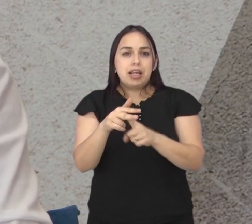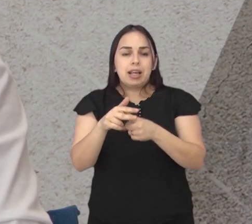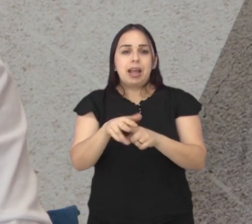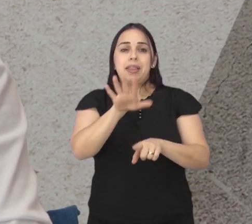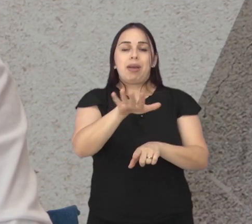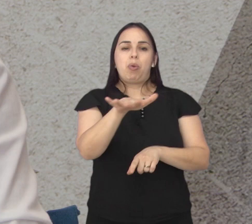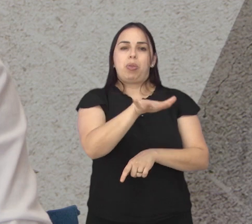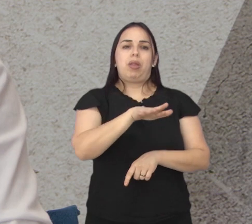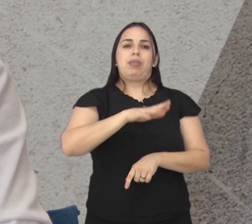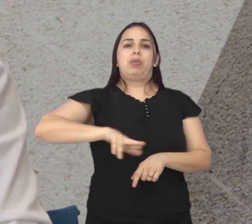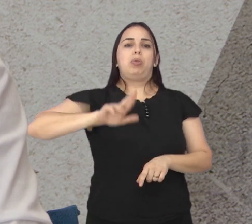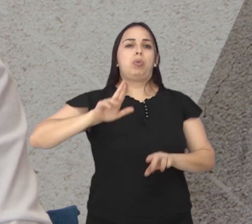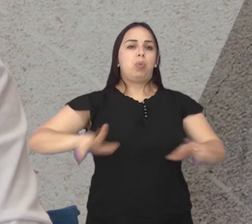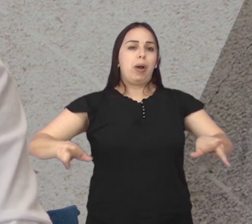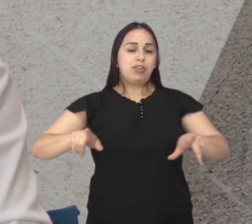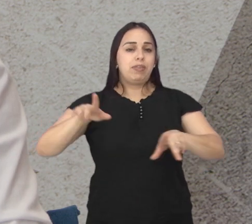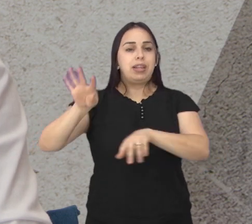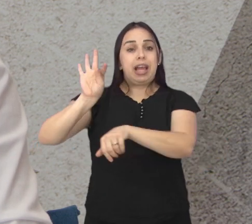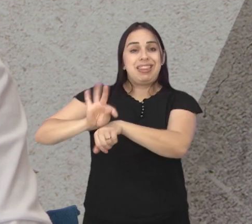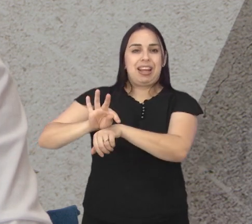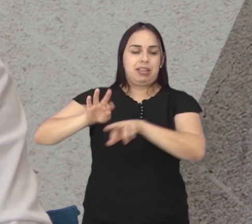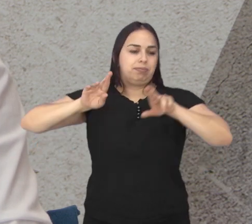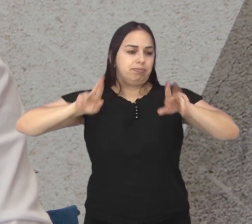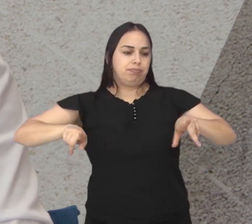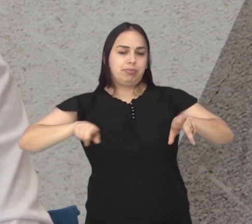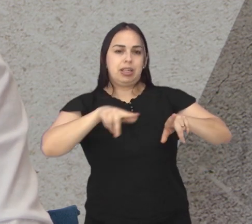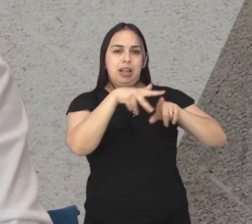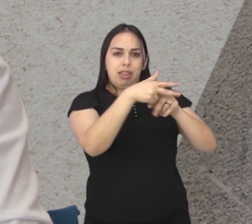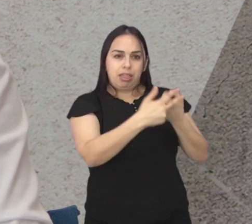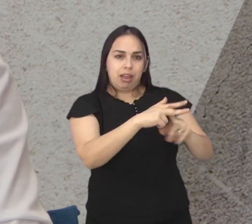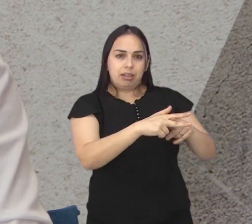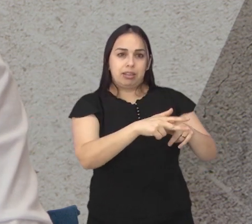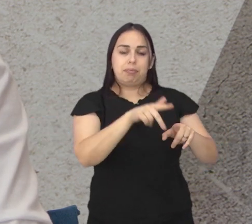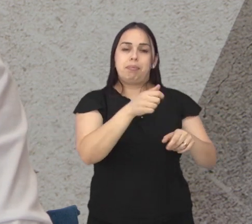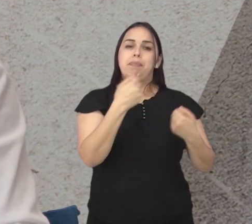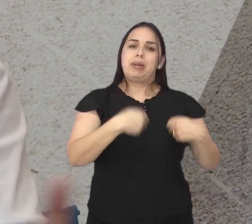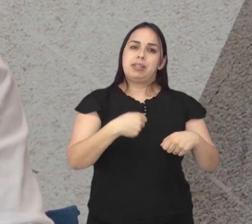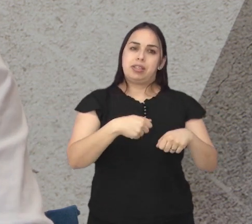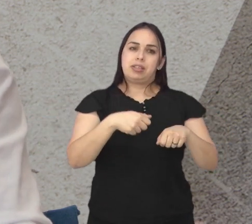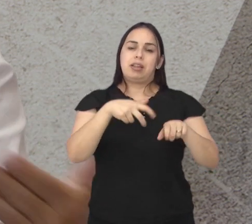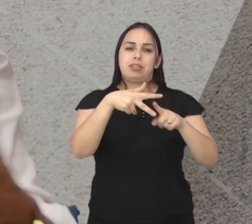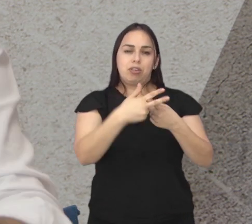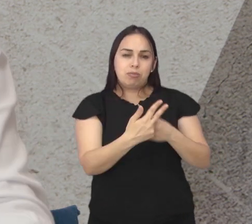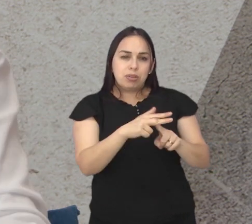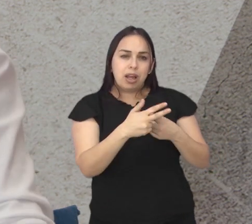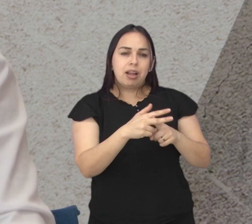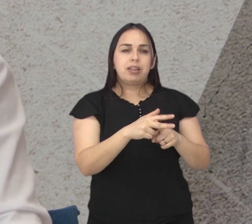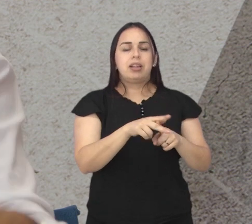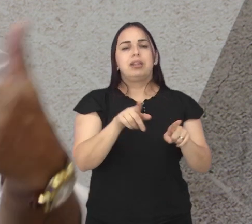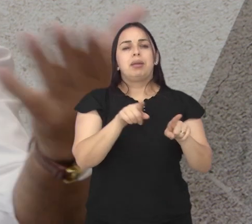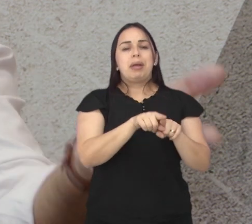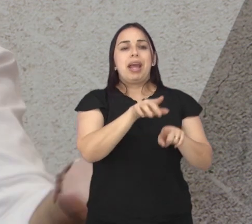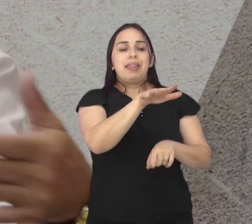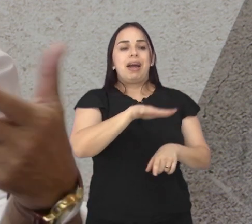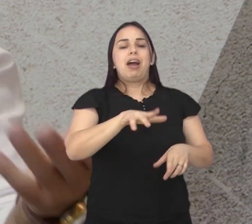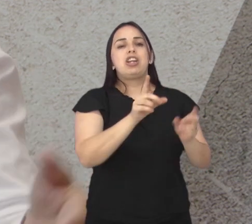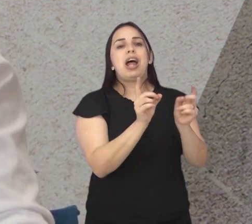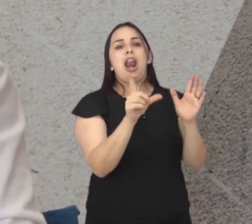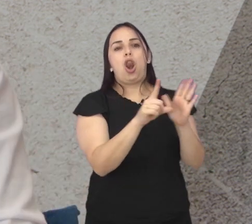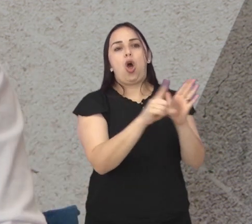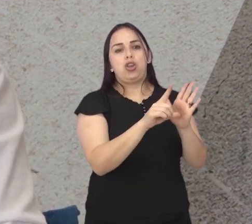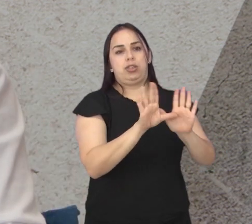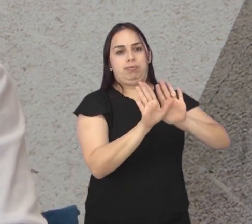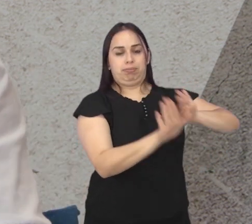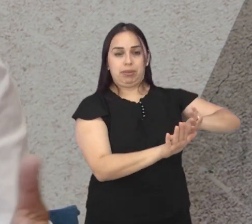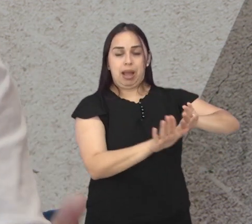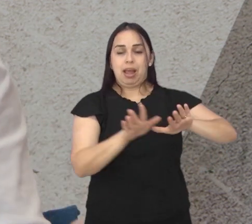pegar um profissional mais da área técnica, é diferente um pouco, né? Então, você vai precisar de um mecânico, realmente oficina, uma concessionária, alguma